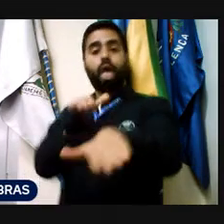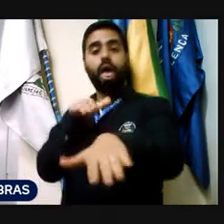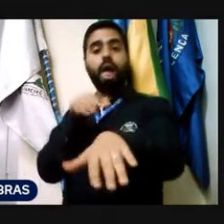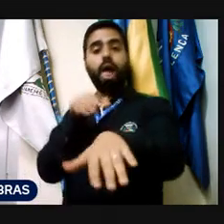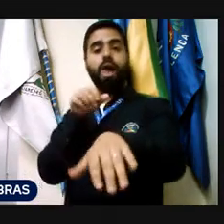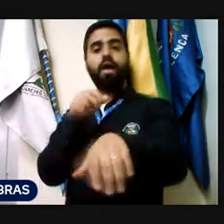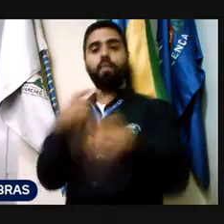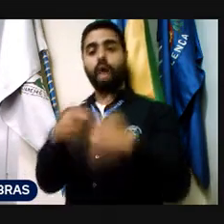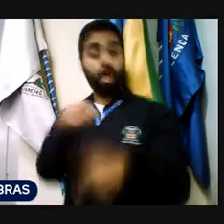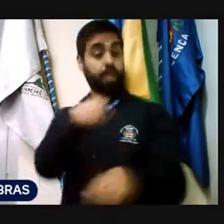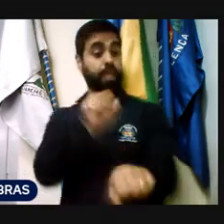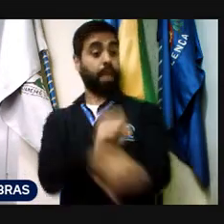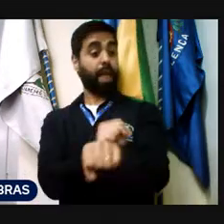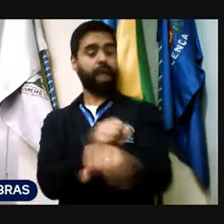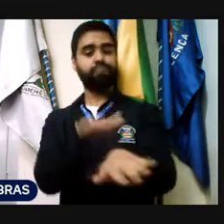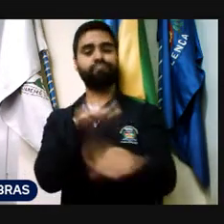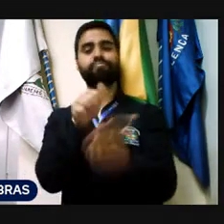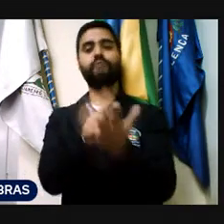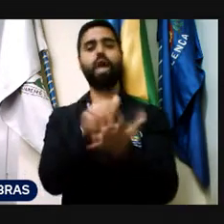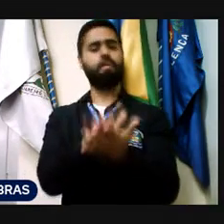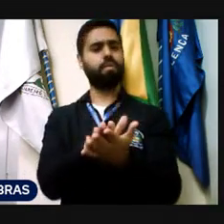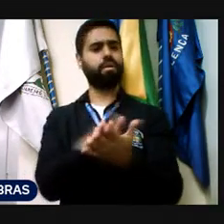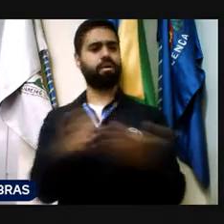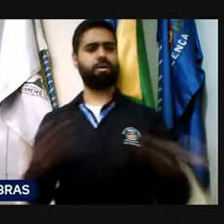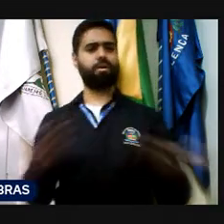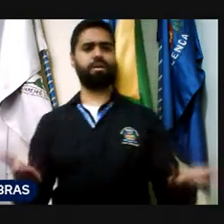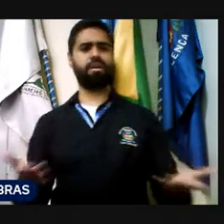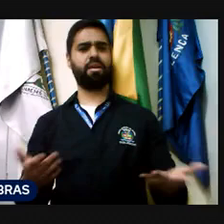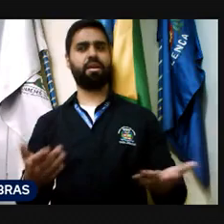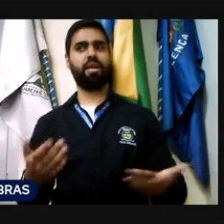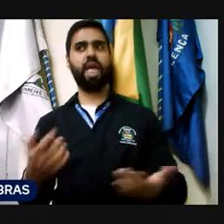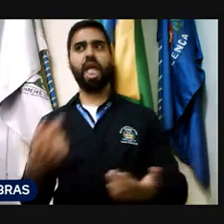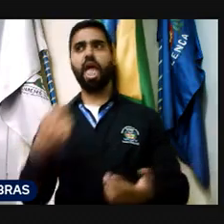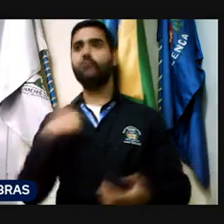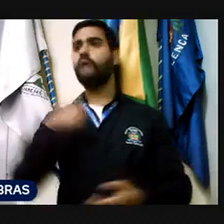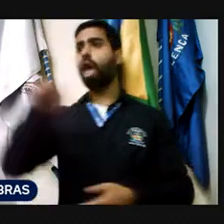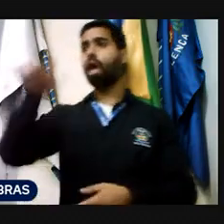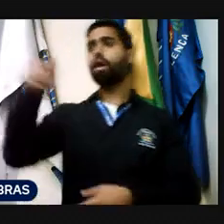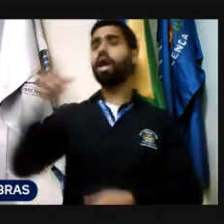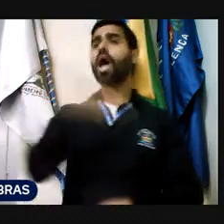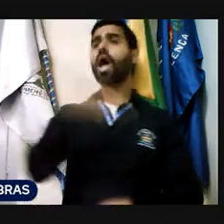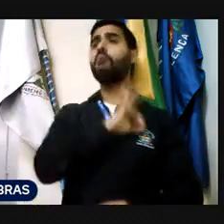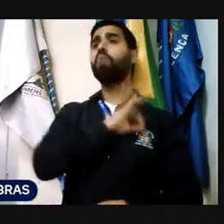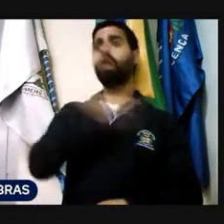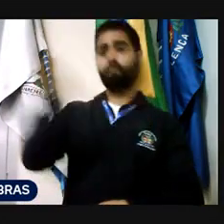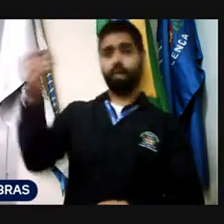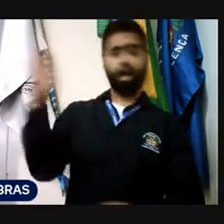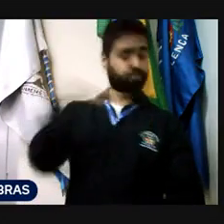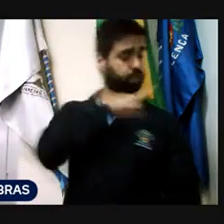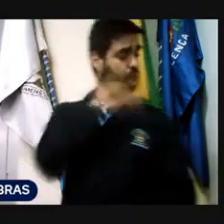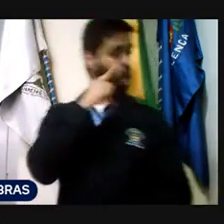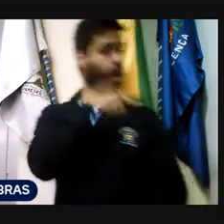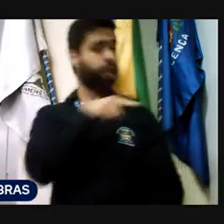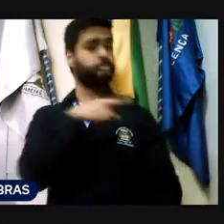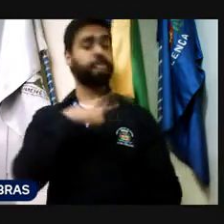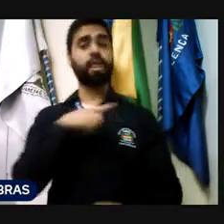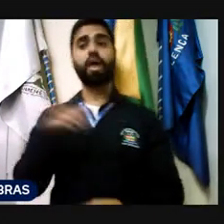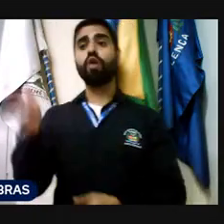Mônica que eles multam. Engraçado. Eu tive que chamar a Guarda Municipal para ir lá tirar um